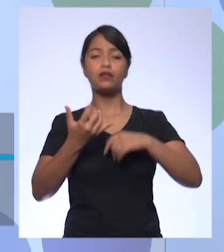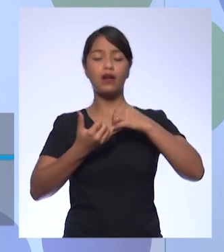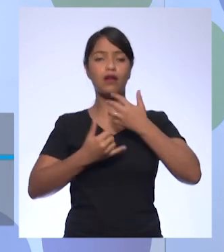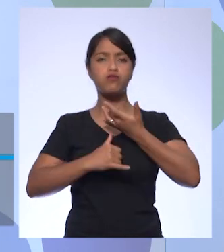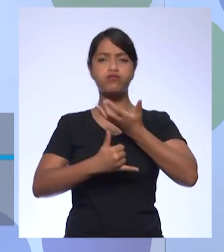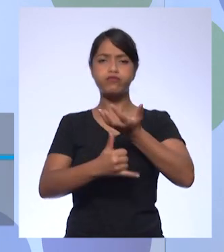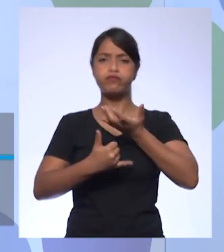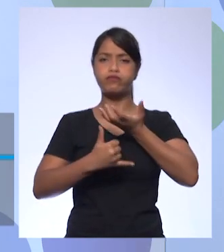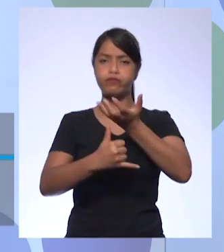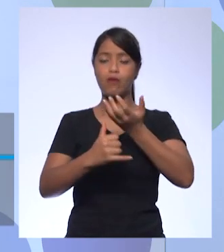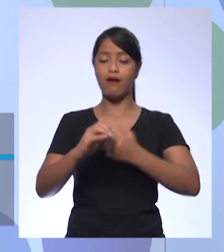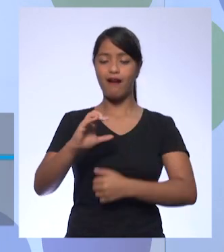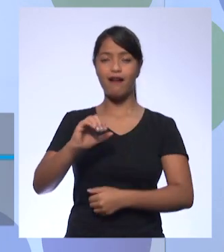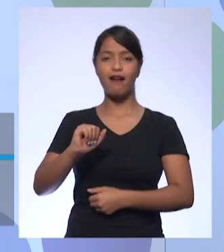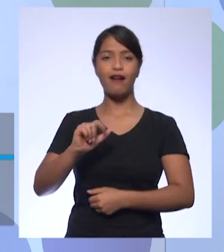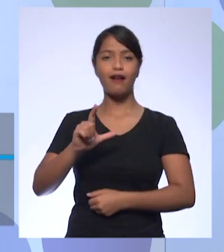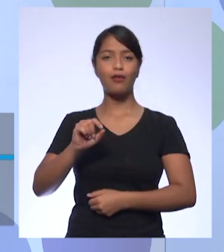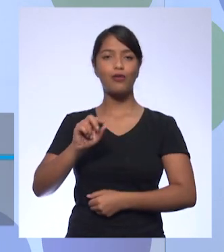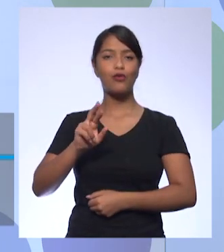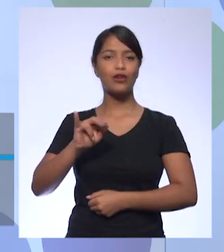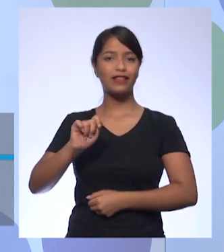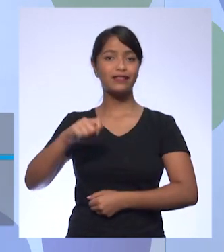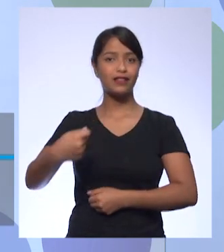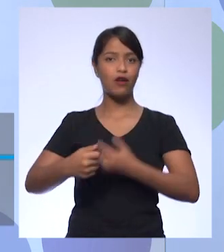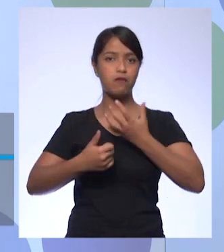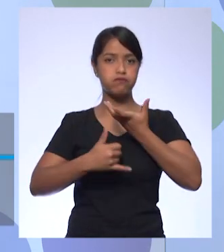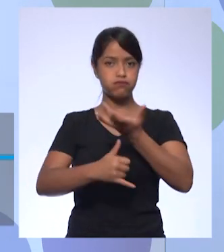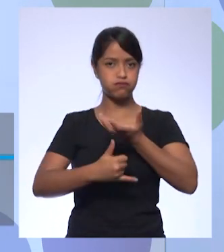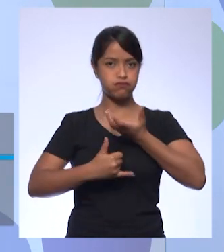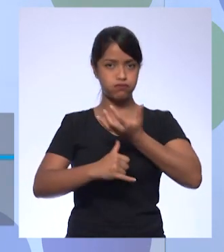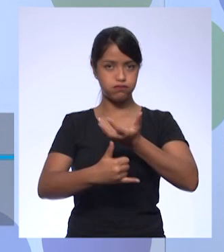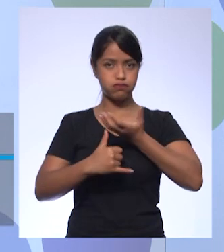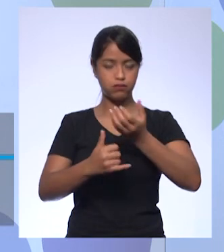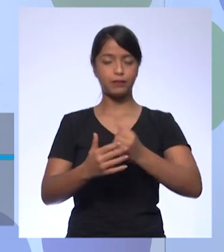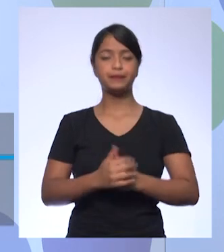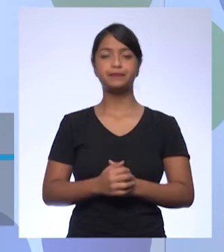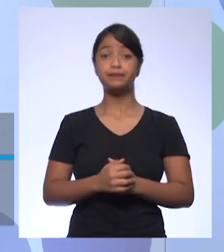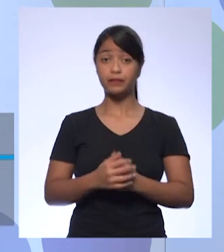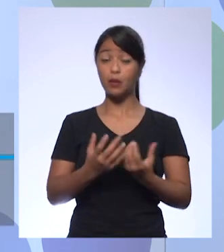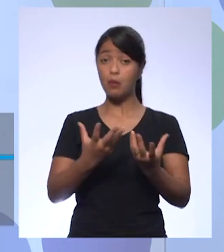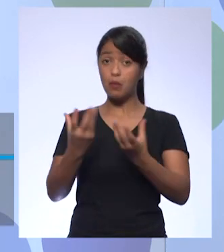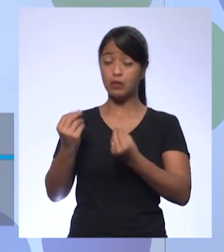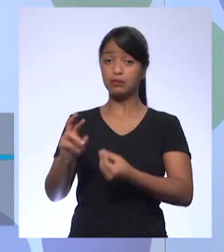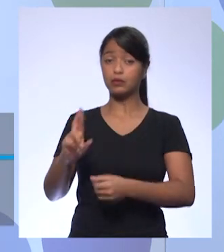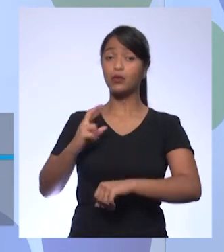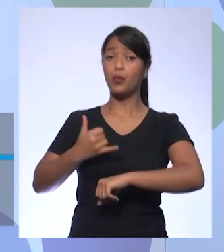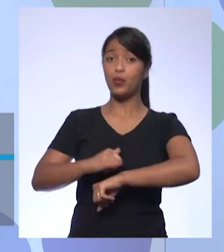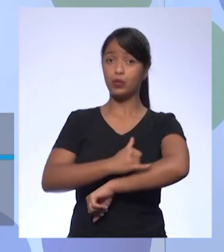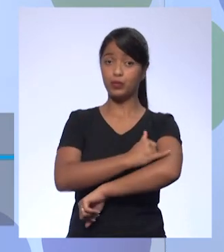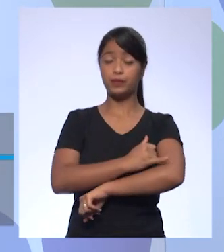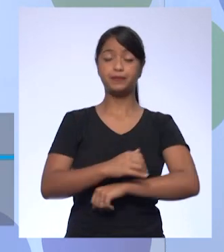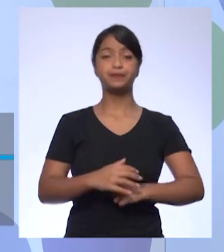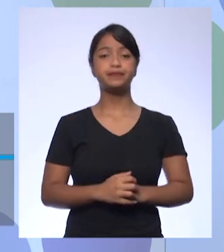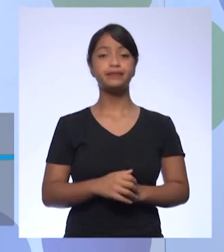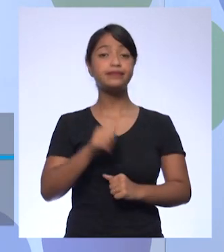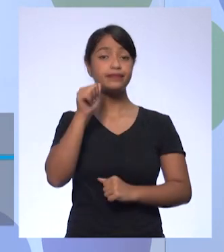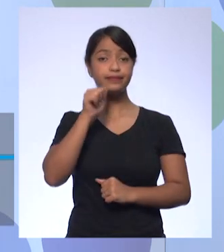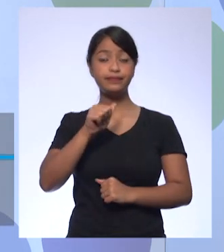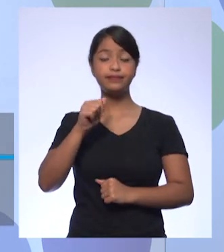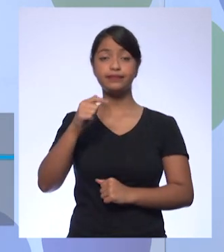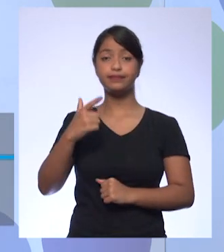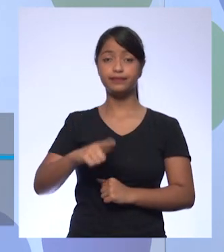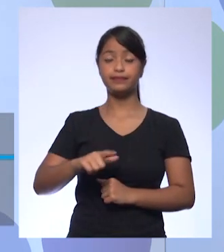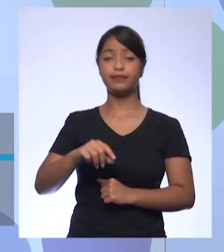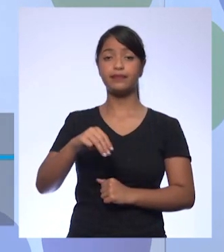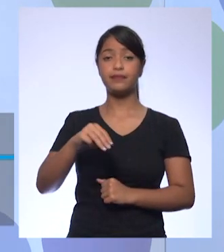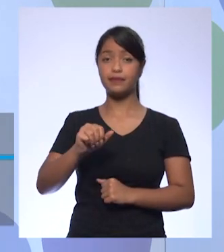Tem muita gordura aqui, professor. Estou até com medo de engordar. Tem muita gordura. A Maria Fernanda falou uma coisa bacana também, que